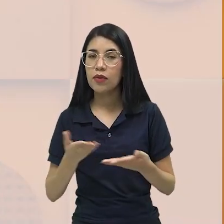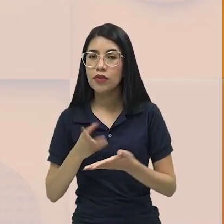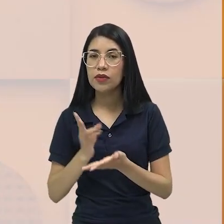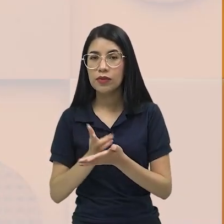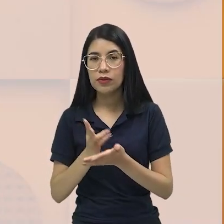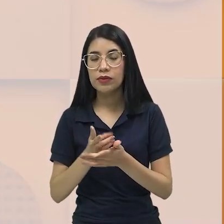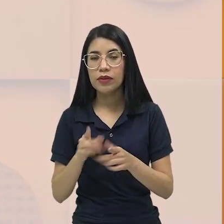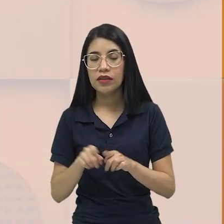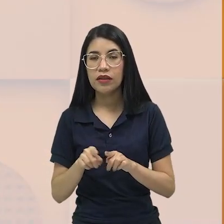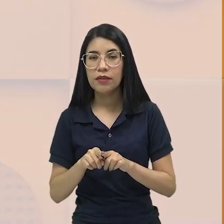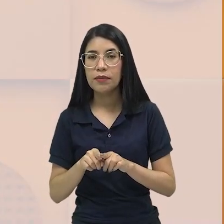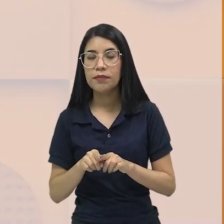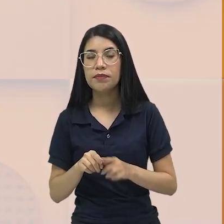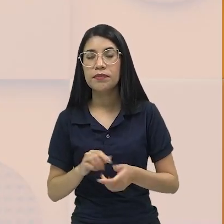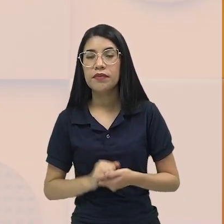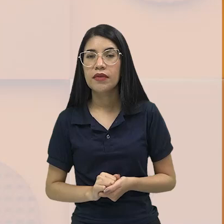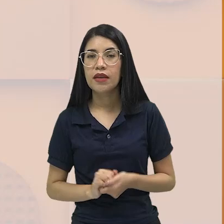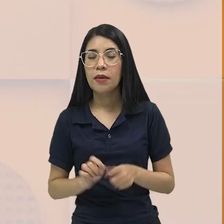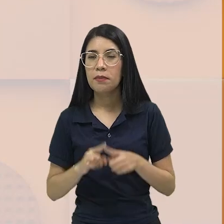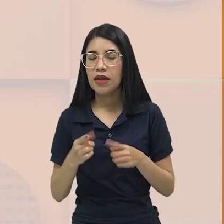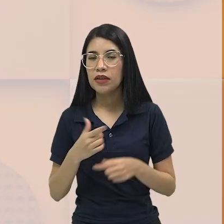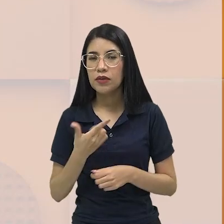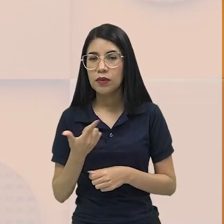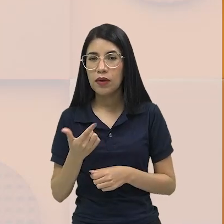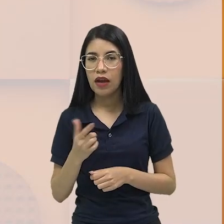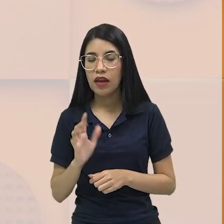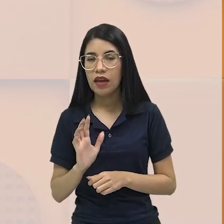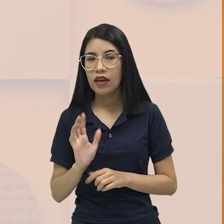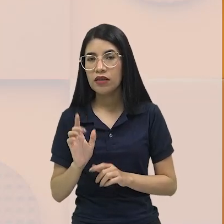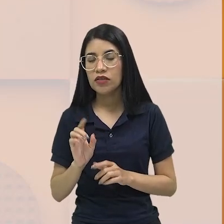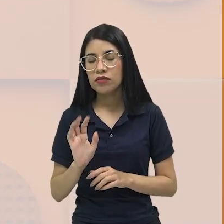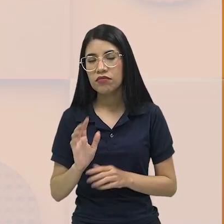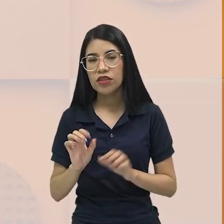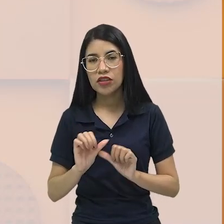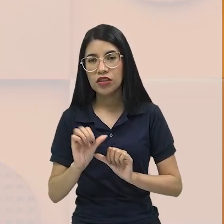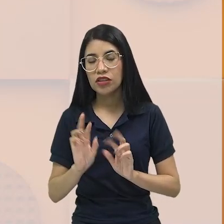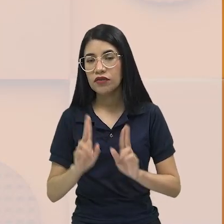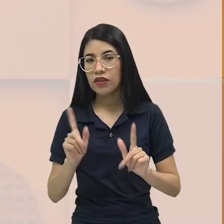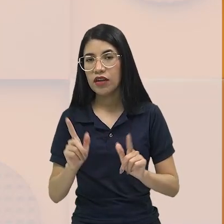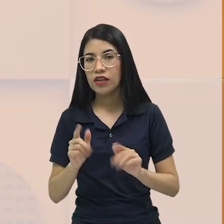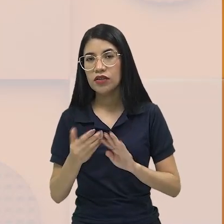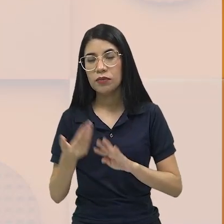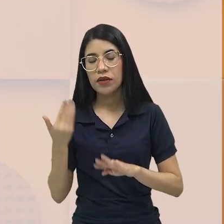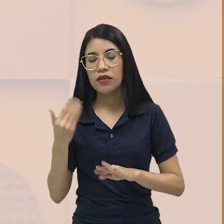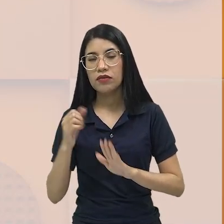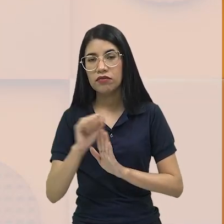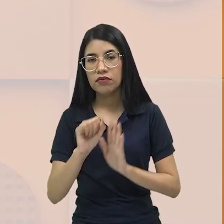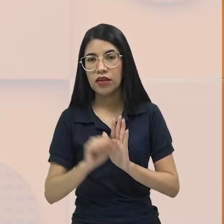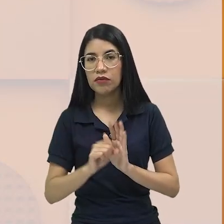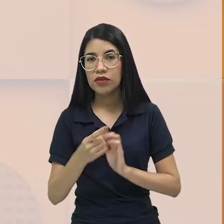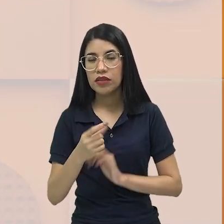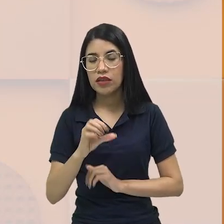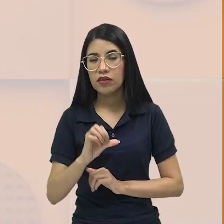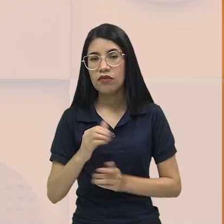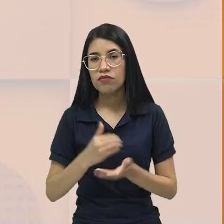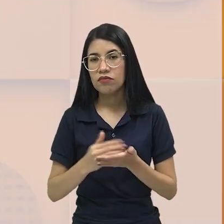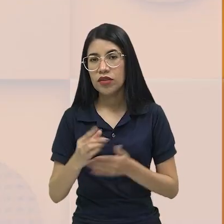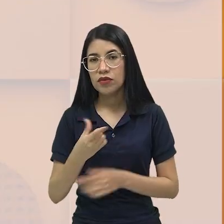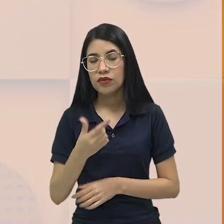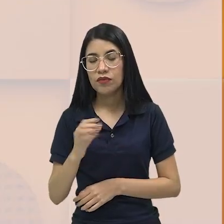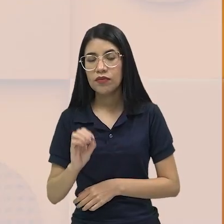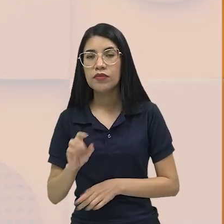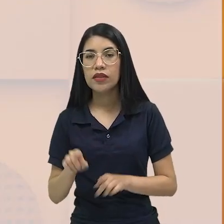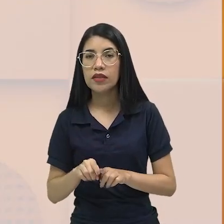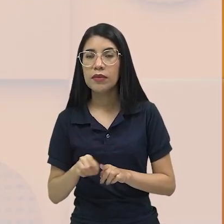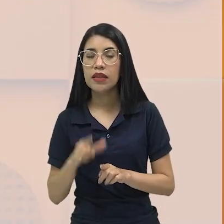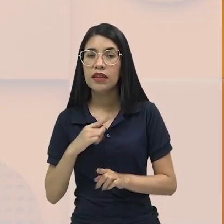de hoje. Obviamente que de forma bem menos efusiva do que já foi ali entre o século XIX e começo do século XX. Existe